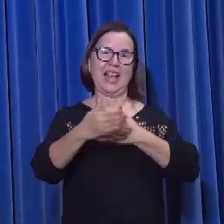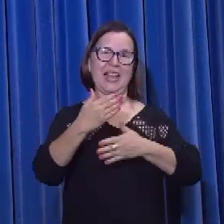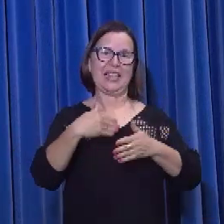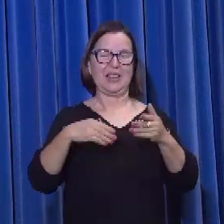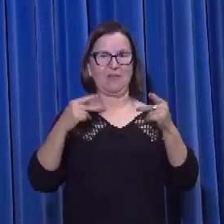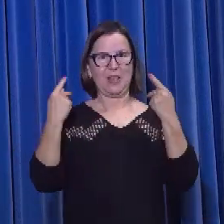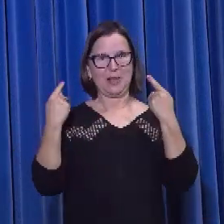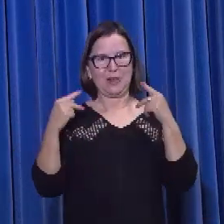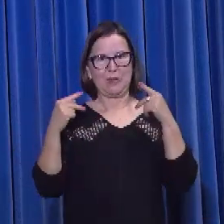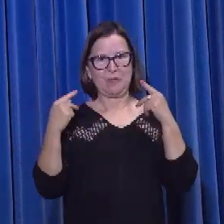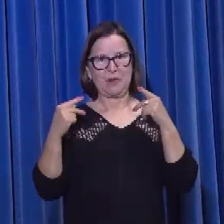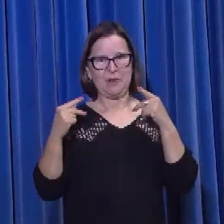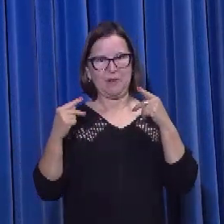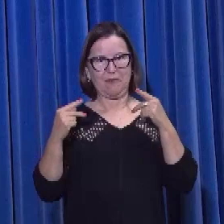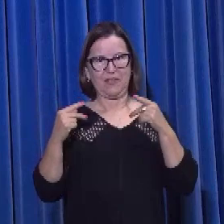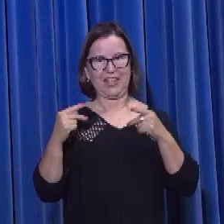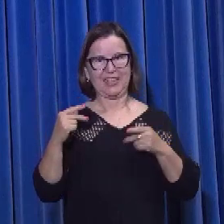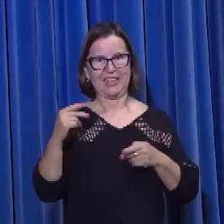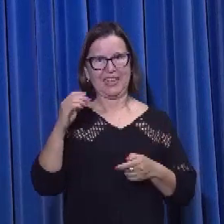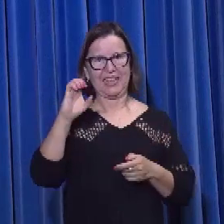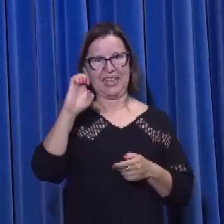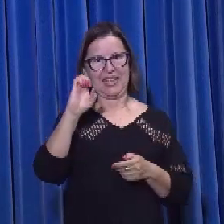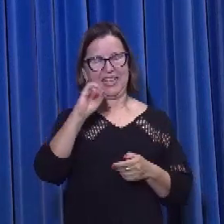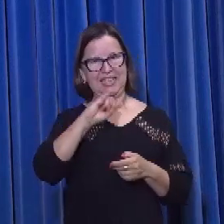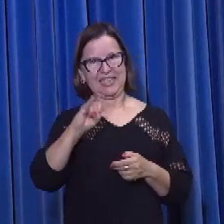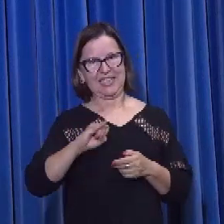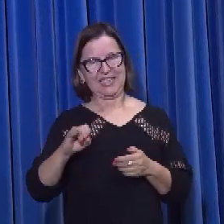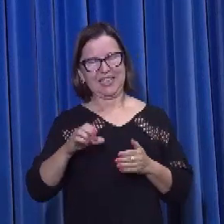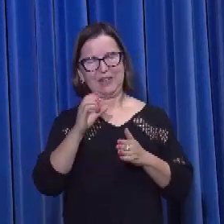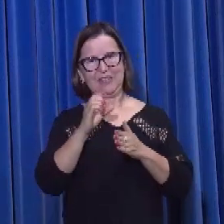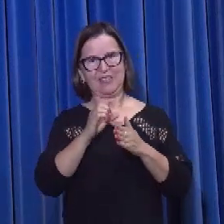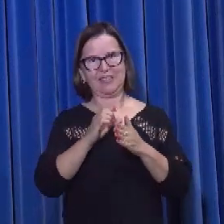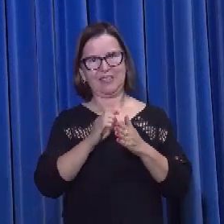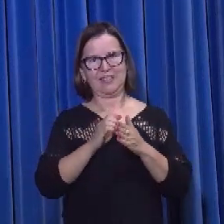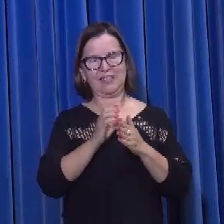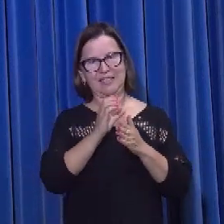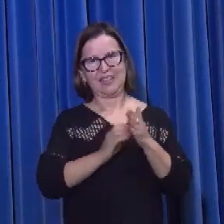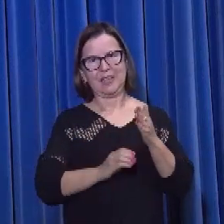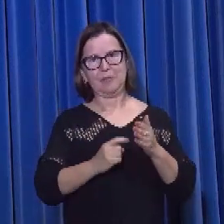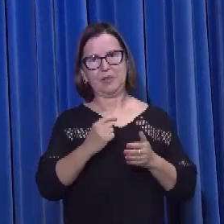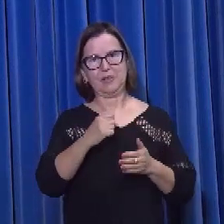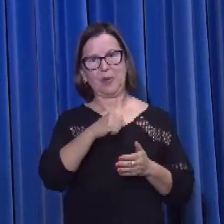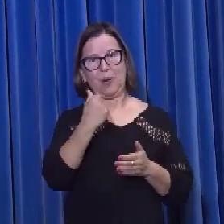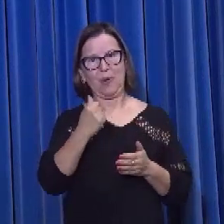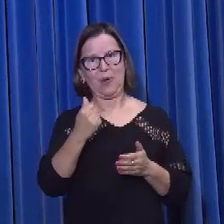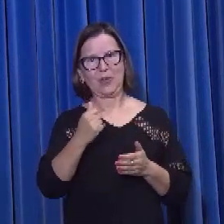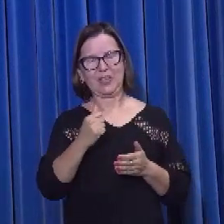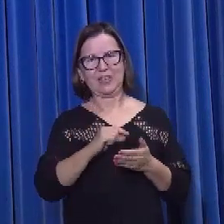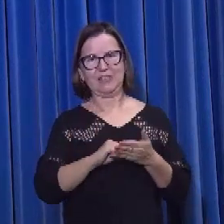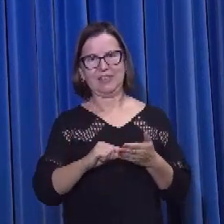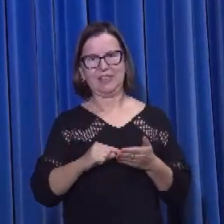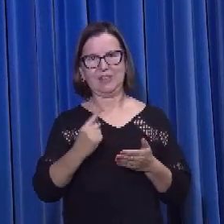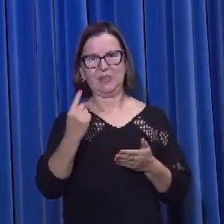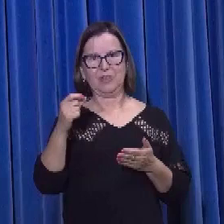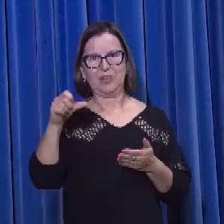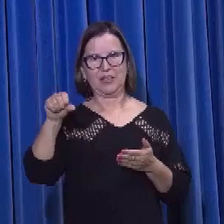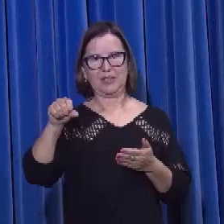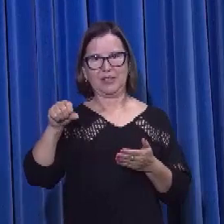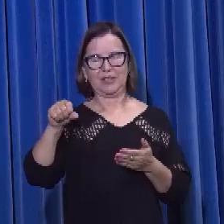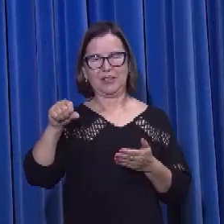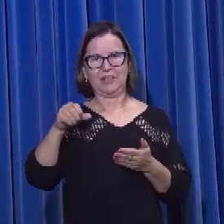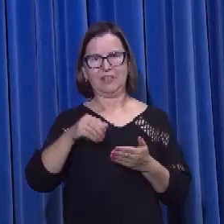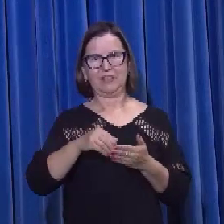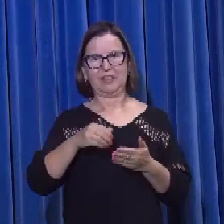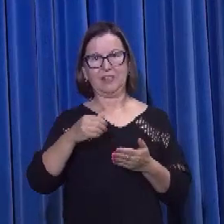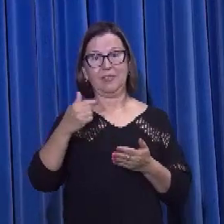Eu gosto desse texto de Ezequiel 11, 19, 21, que praticamente é igual ao de Ezequiel 36 e 26.